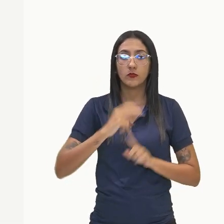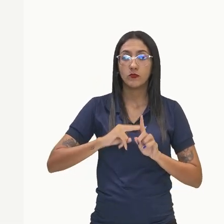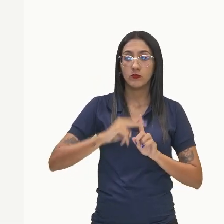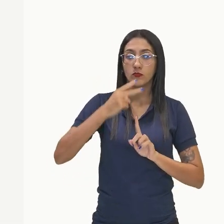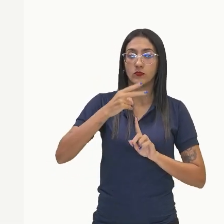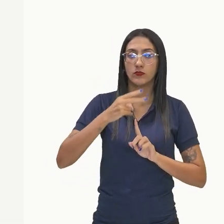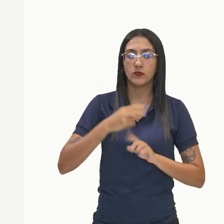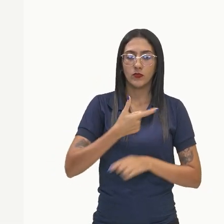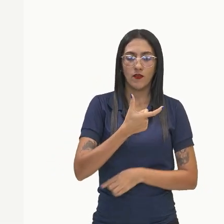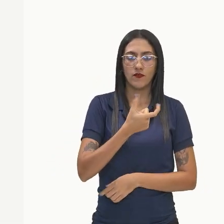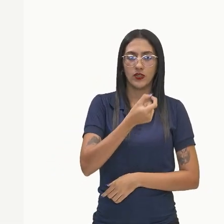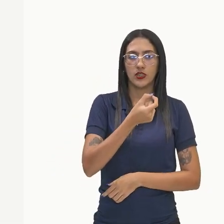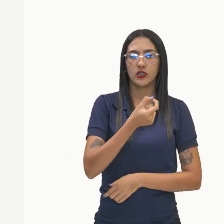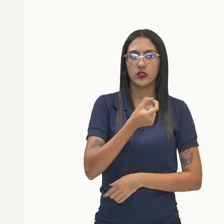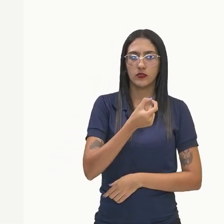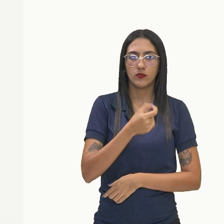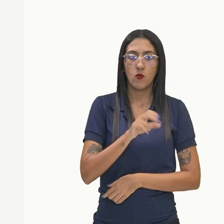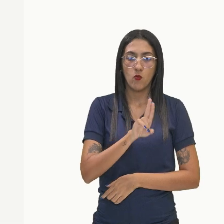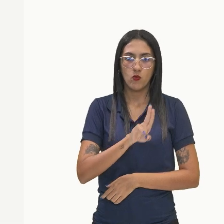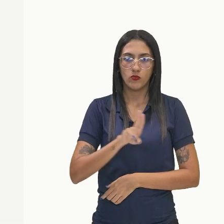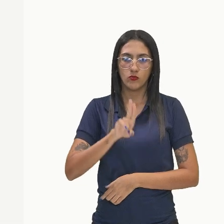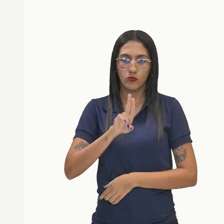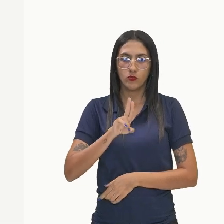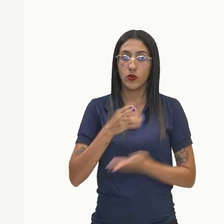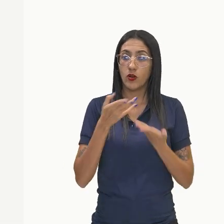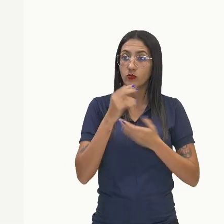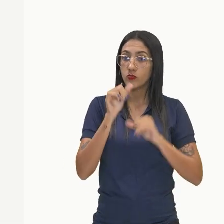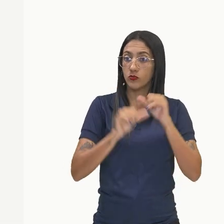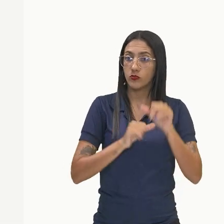20, quando U vale 20,